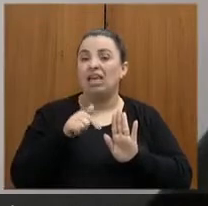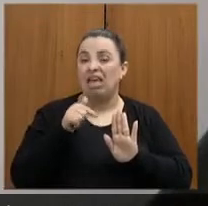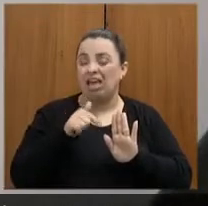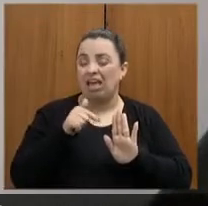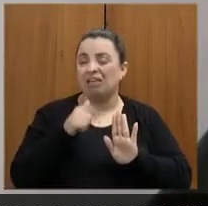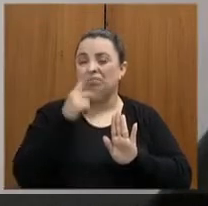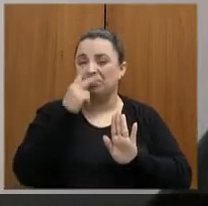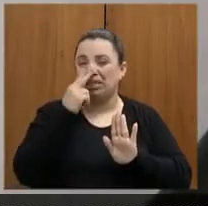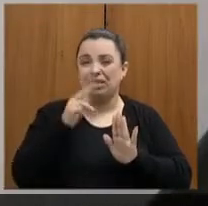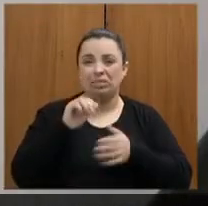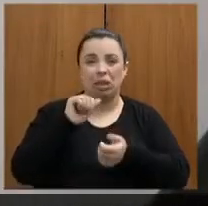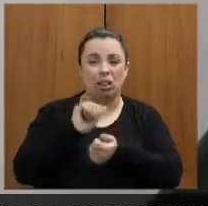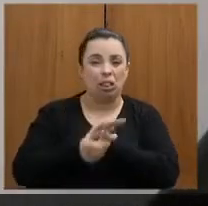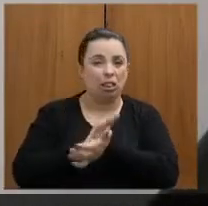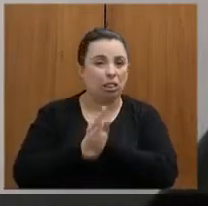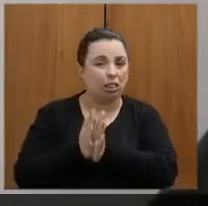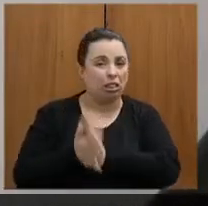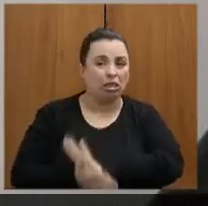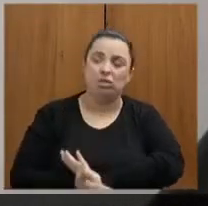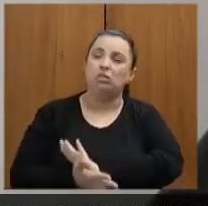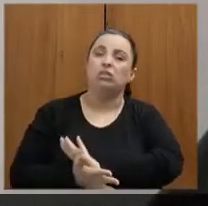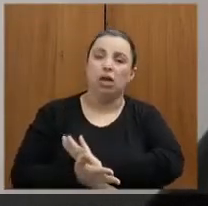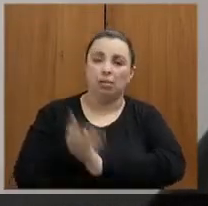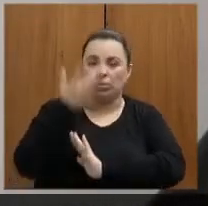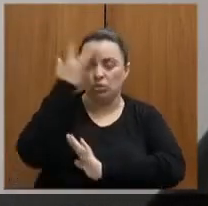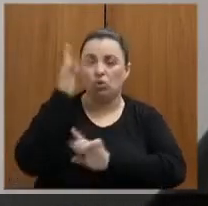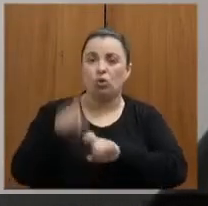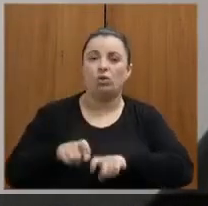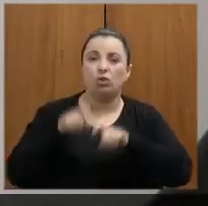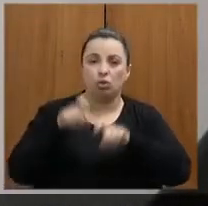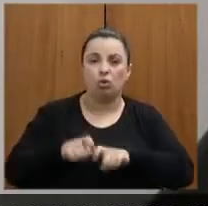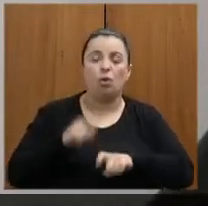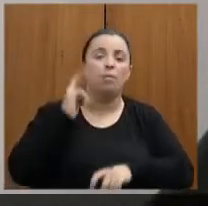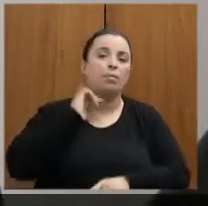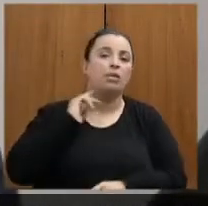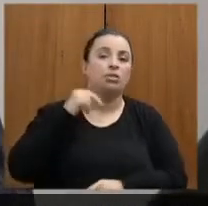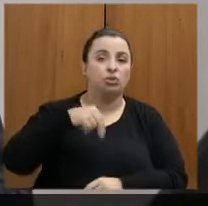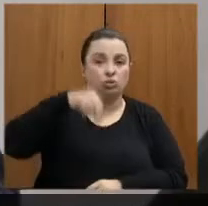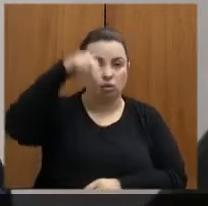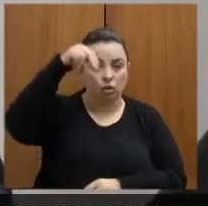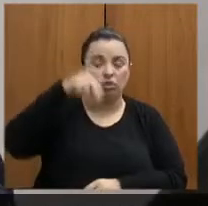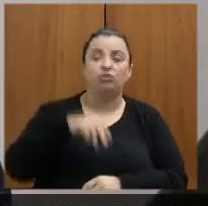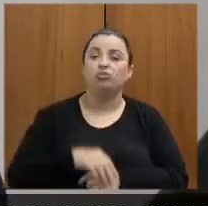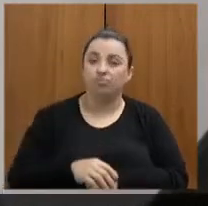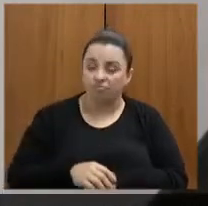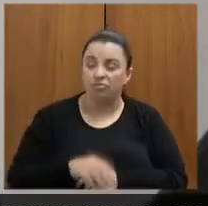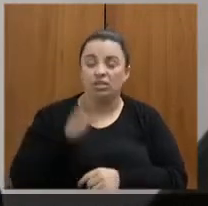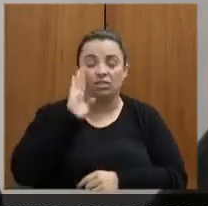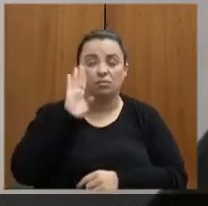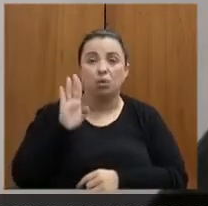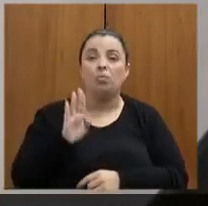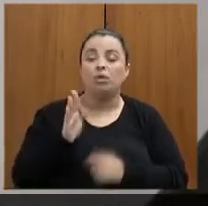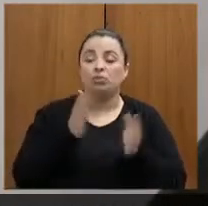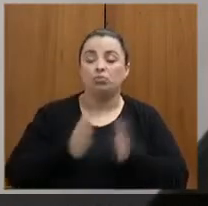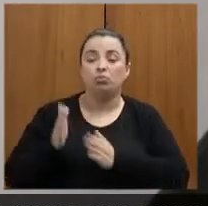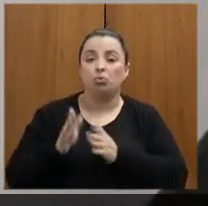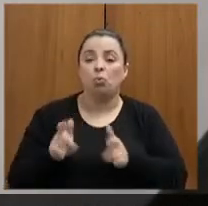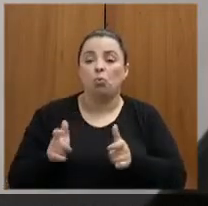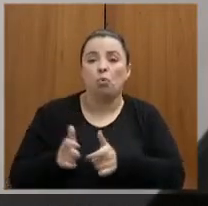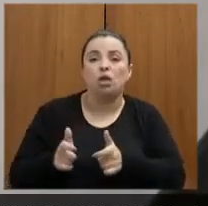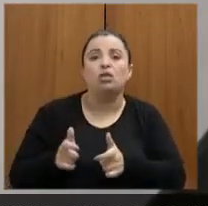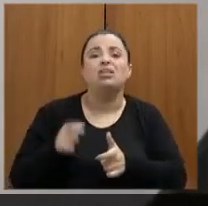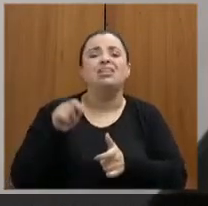ruim na vá os agricultores do Norte Minas Principalmente aqueles pequenos que tiveram uma paralisação na